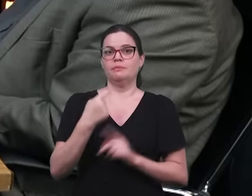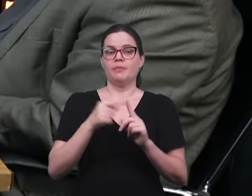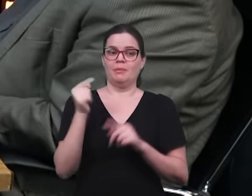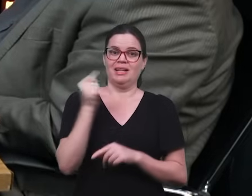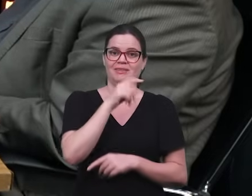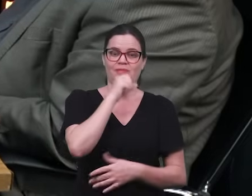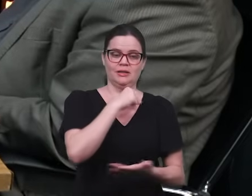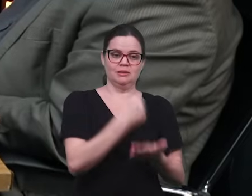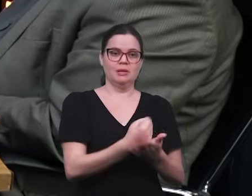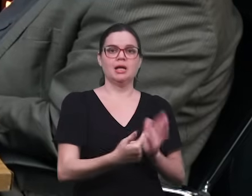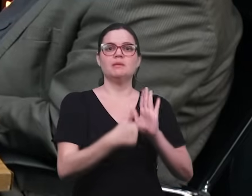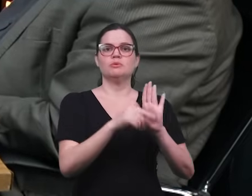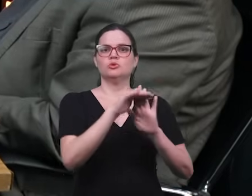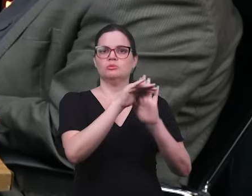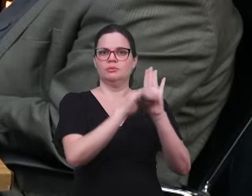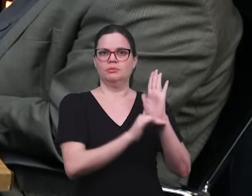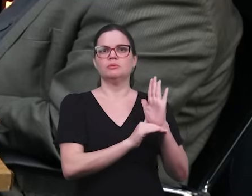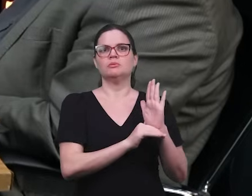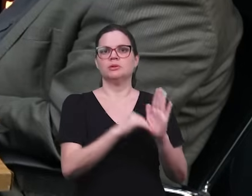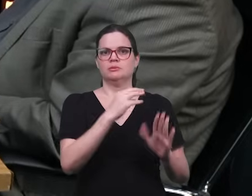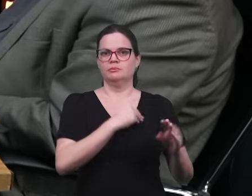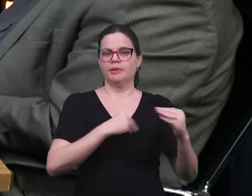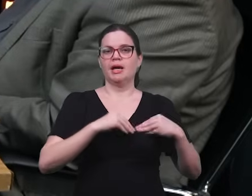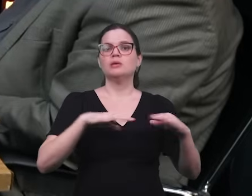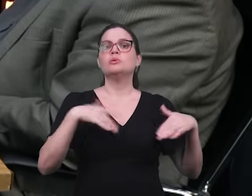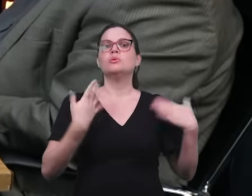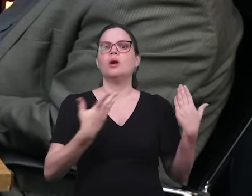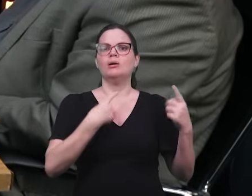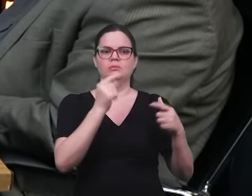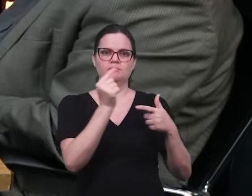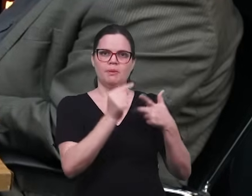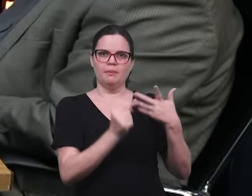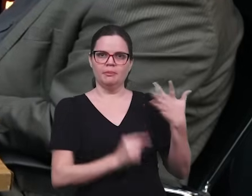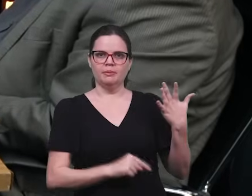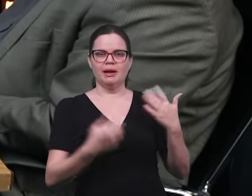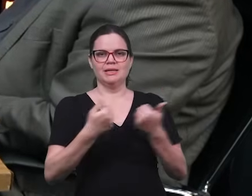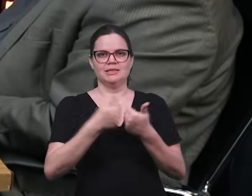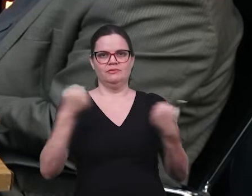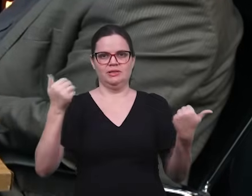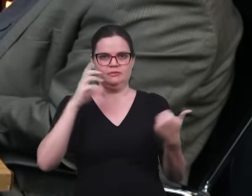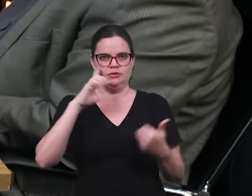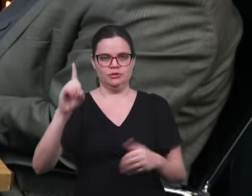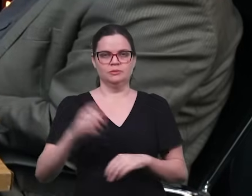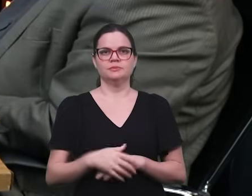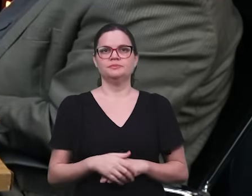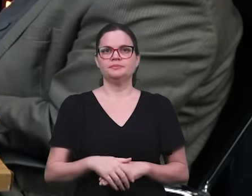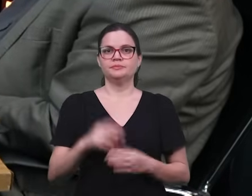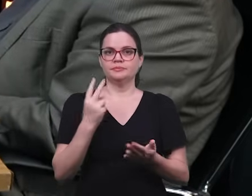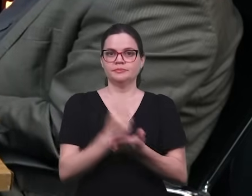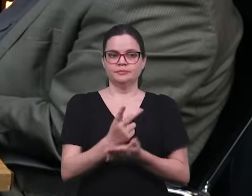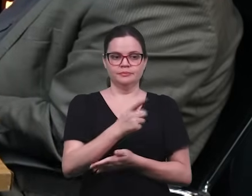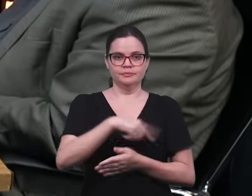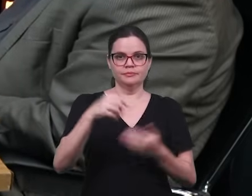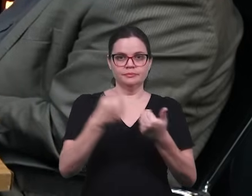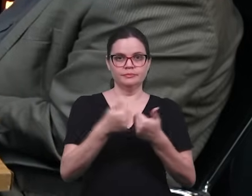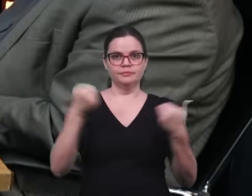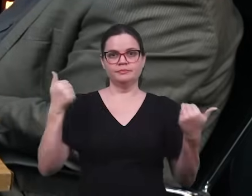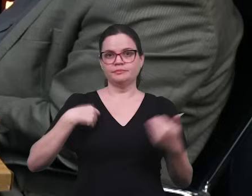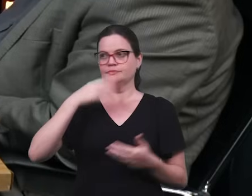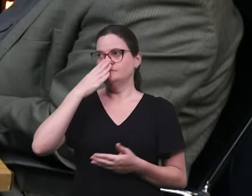questão de mostrar que eles se afastavam do Senhor. Era o pecado deles, era se afastar de Deus. Então, todas as vezes que eles se